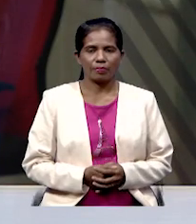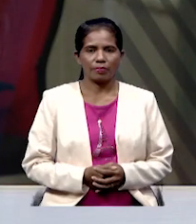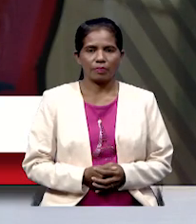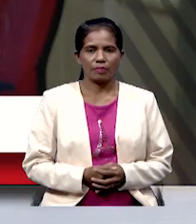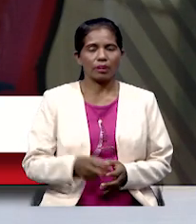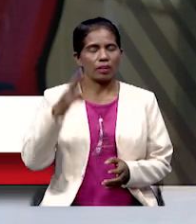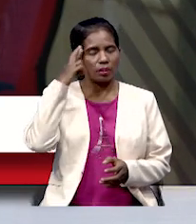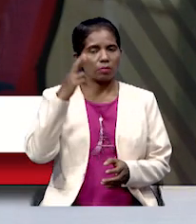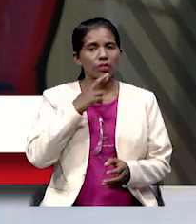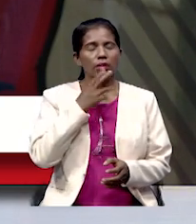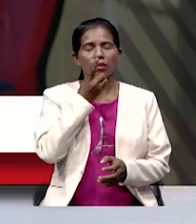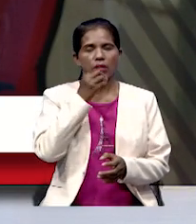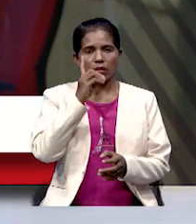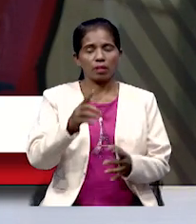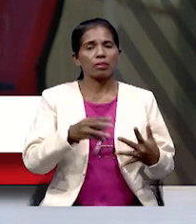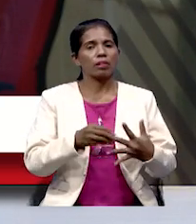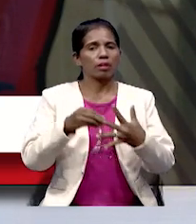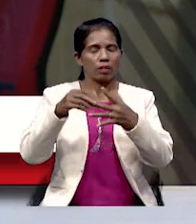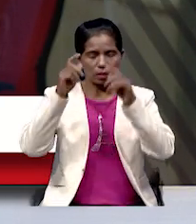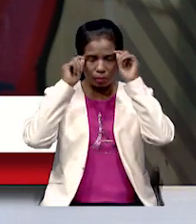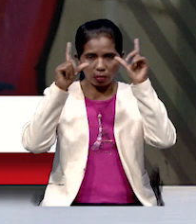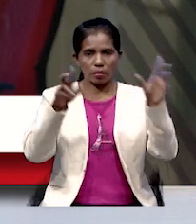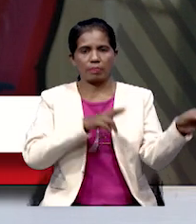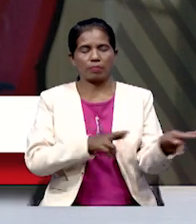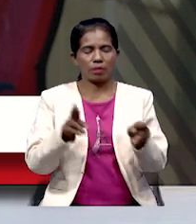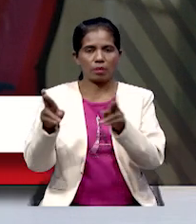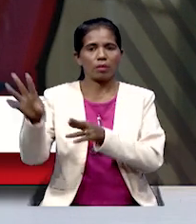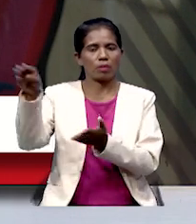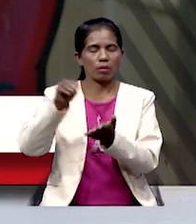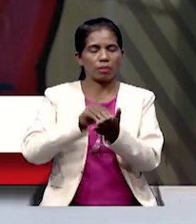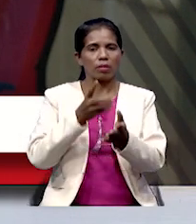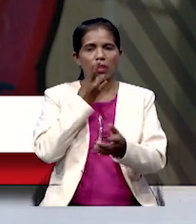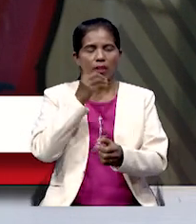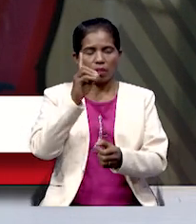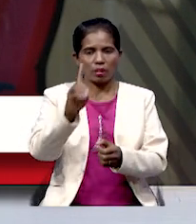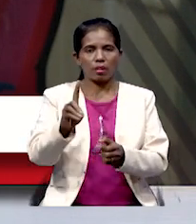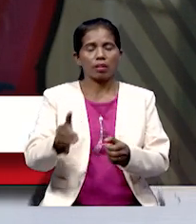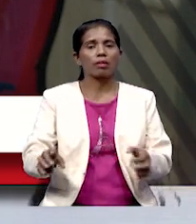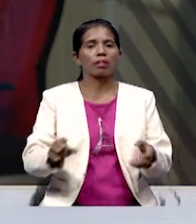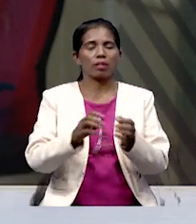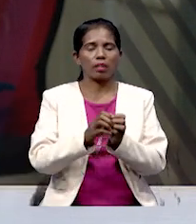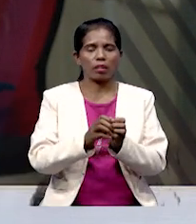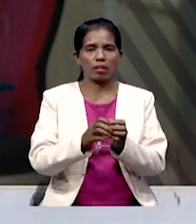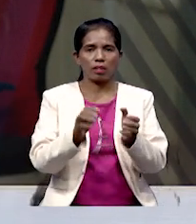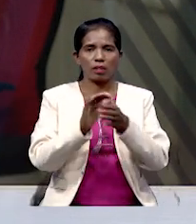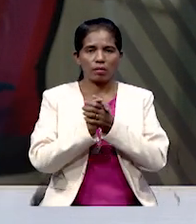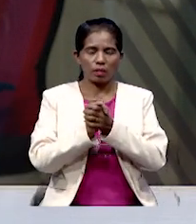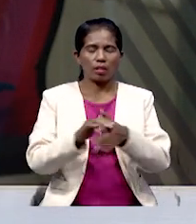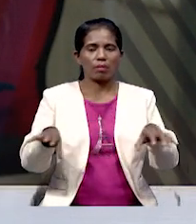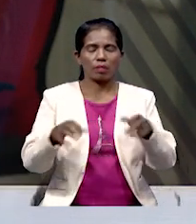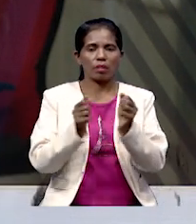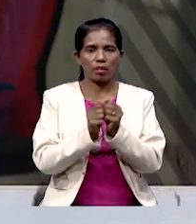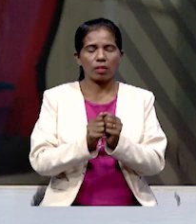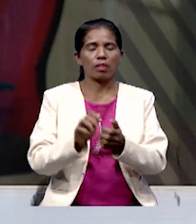Zera Mzorta se declara oficialmente Timor-Leste pronto a adoptar a Declaração Fraternidade Humana e a cerimônia posse.